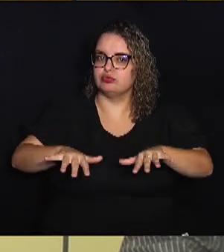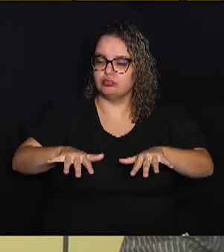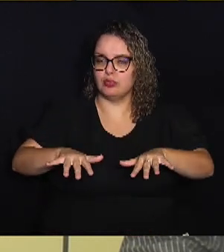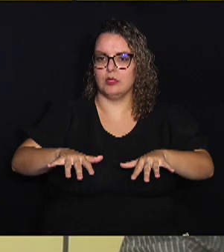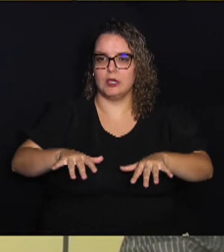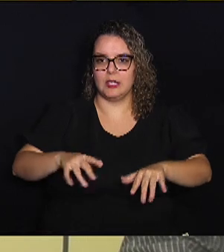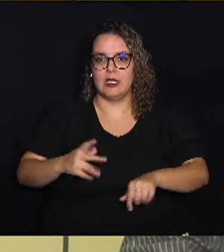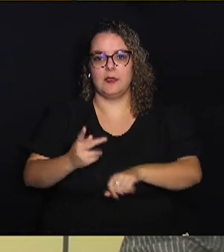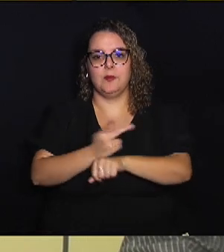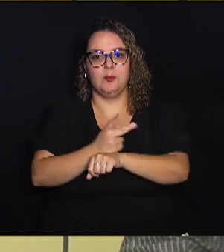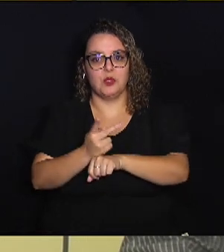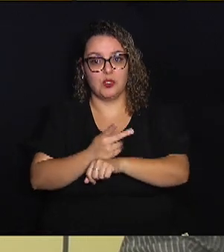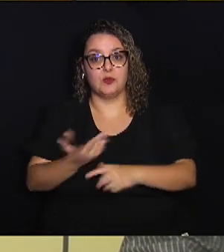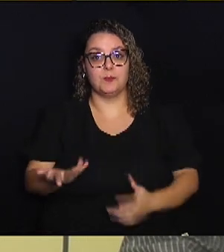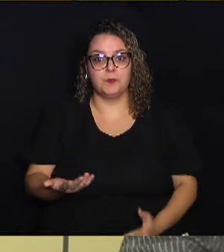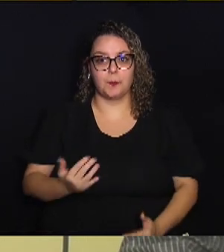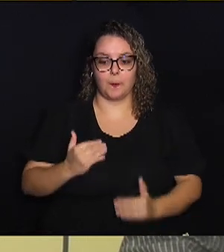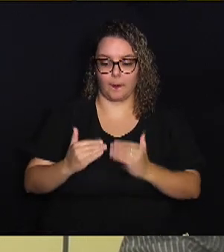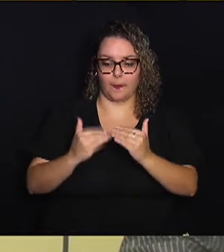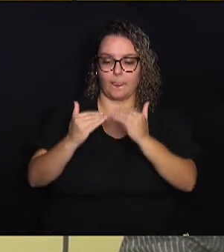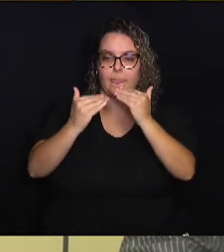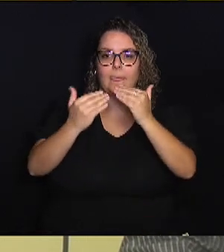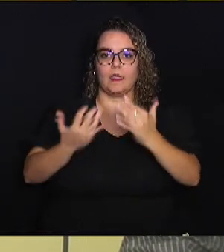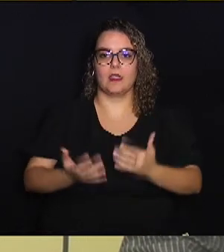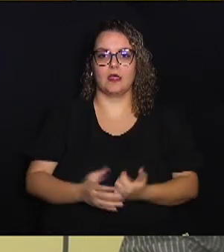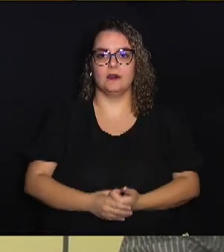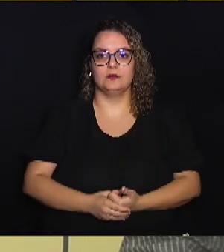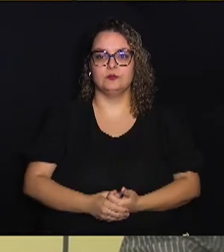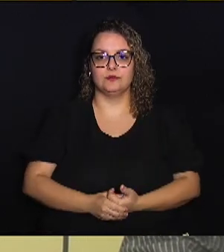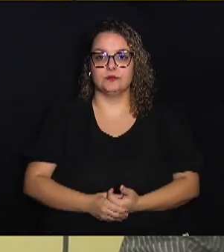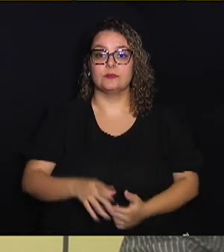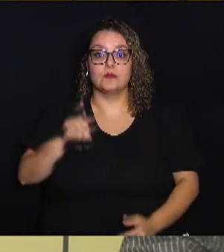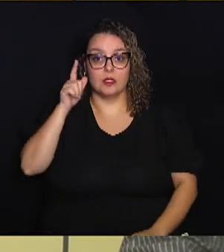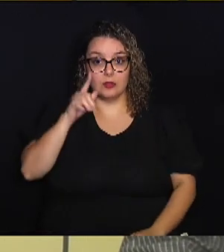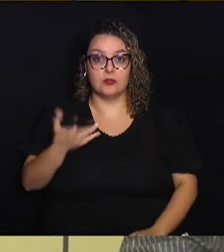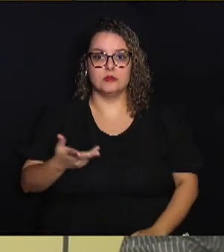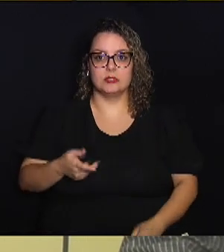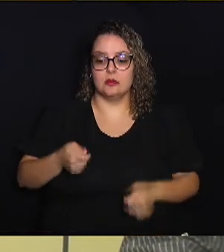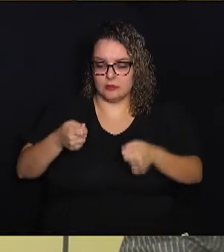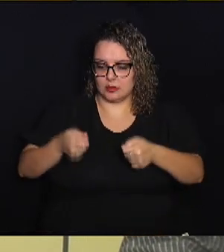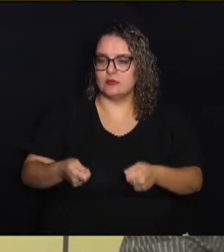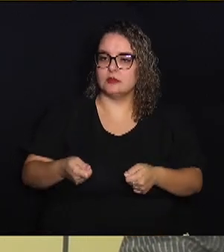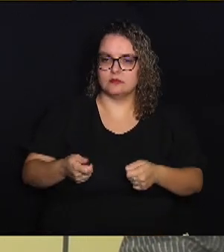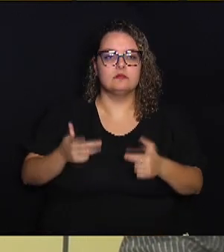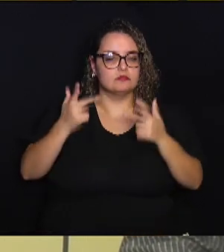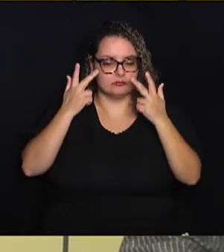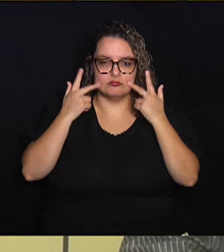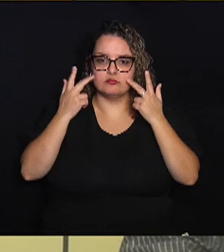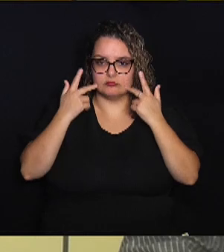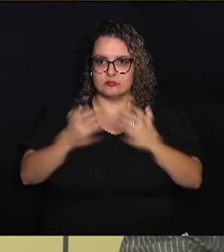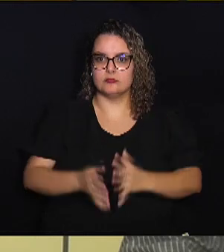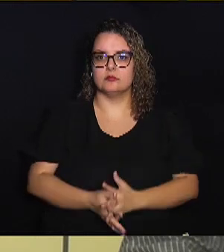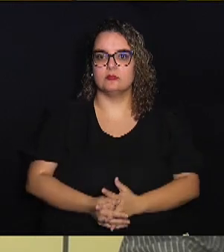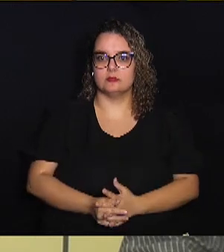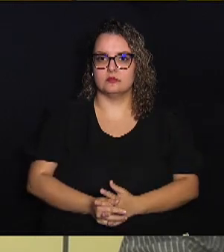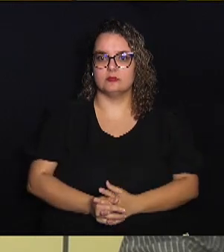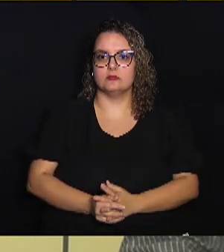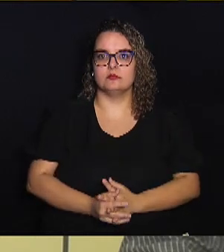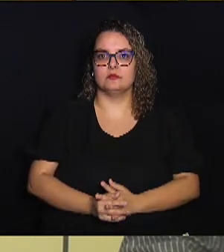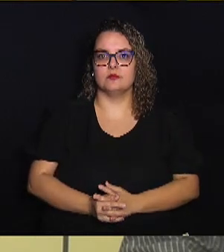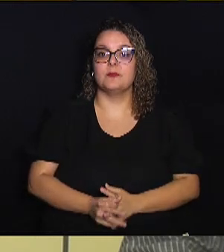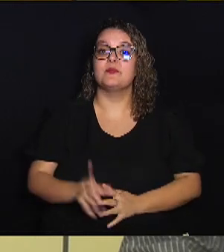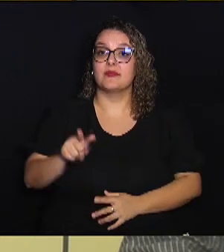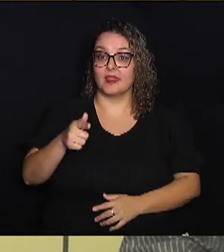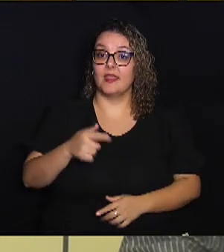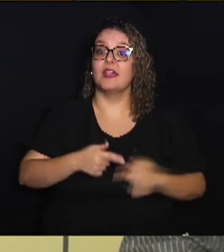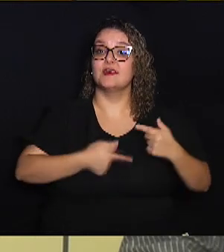buscando esse desenvolvimento. Então a gente consegue afirmar assim, tranquilamente que realmente é a geração Z que